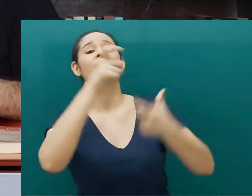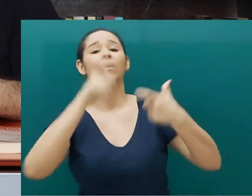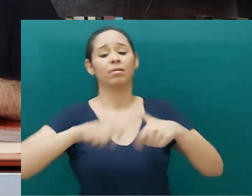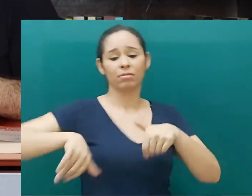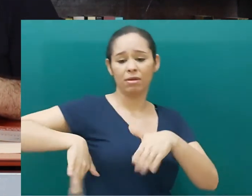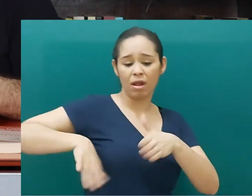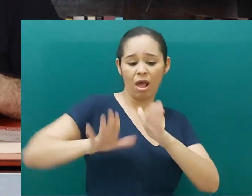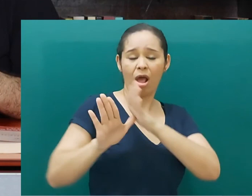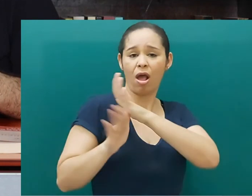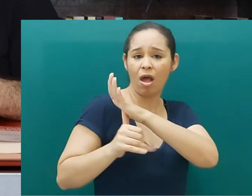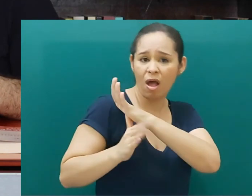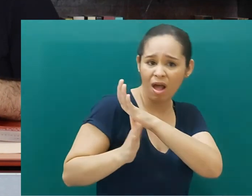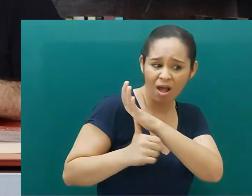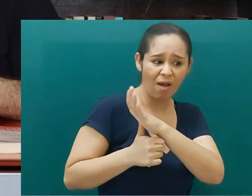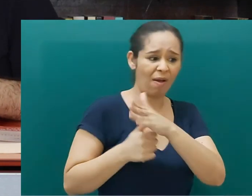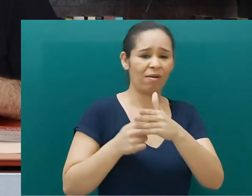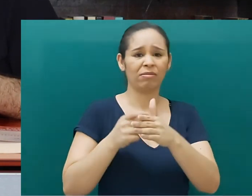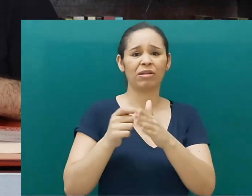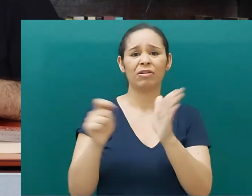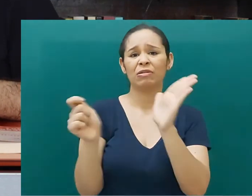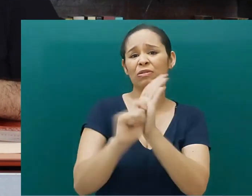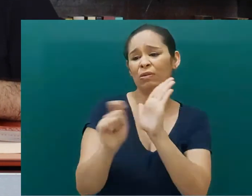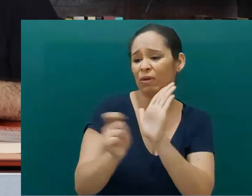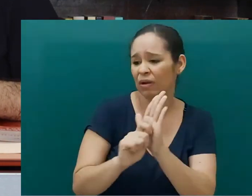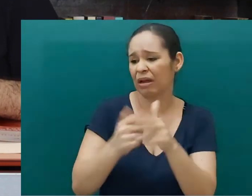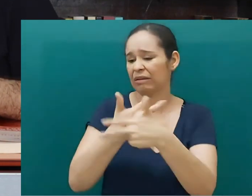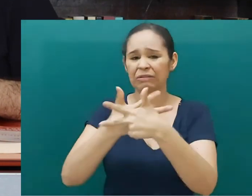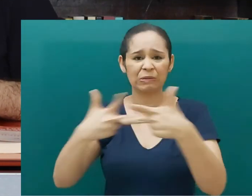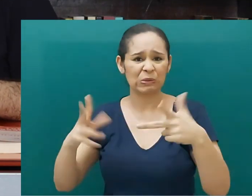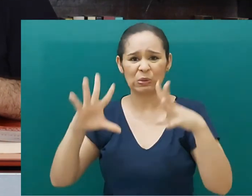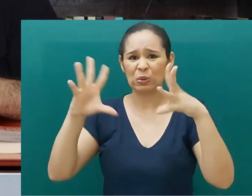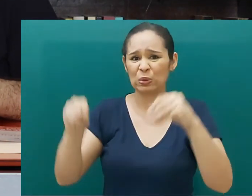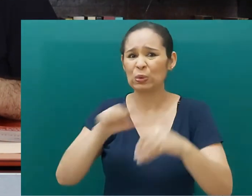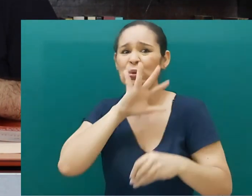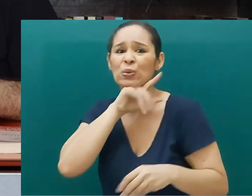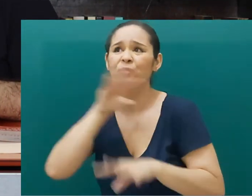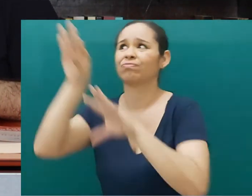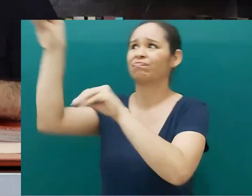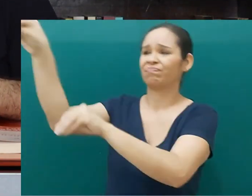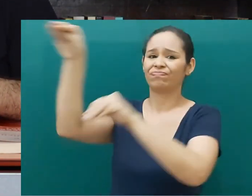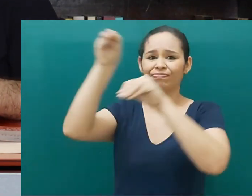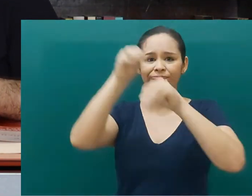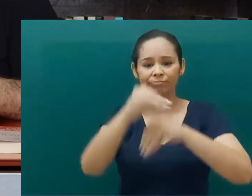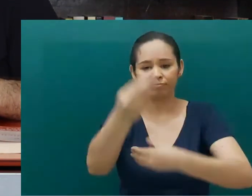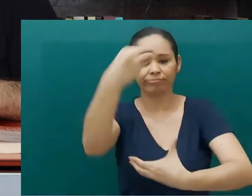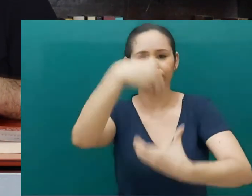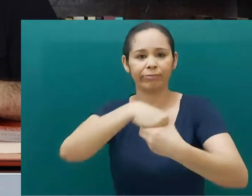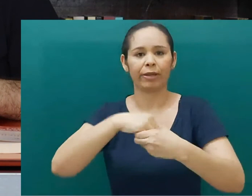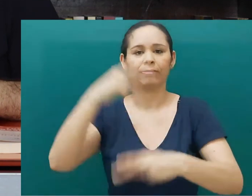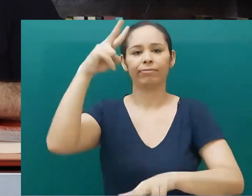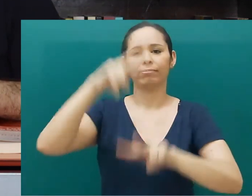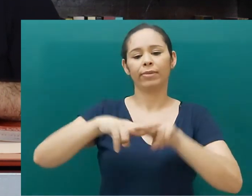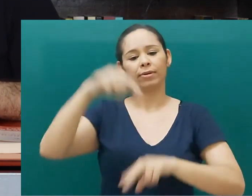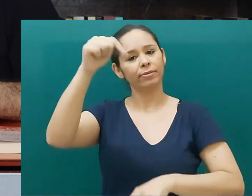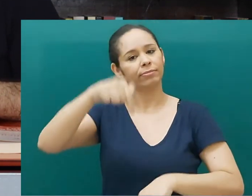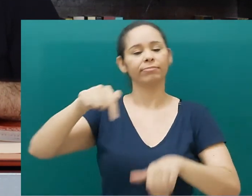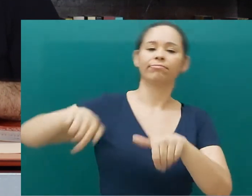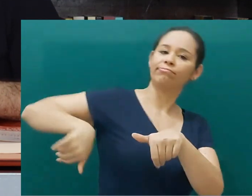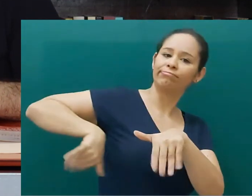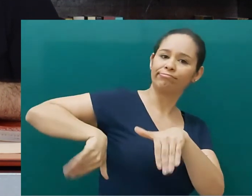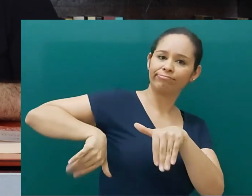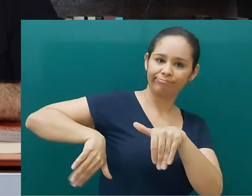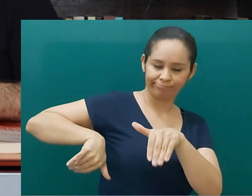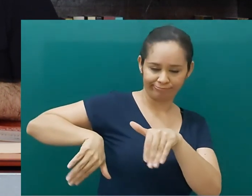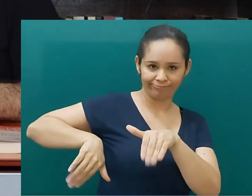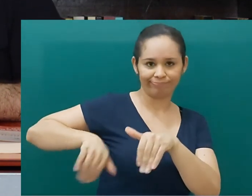delinquentes, ladrões e cafetões eram enviados e colocados nessas prisões dentro da Guiana